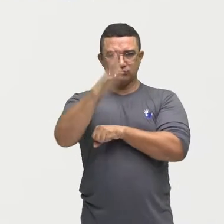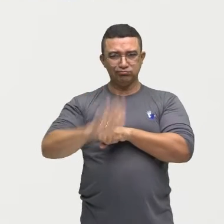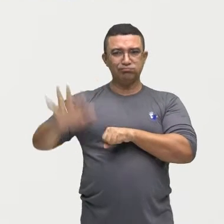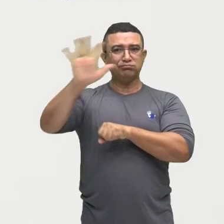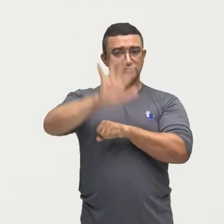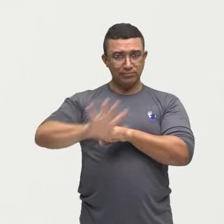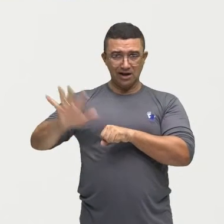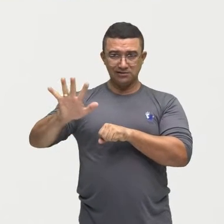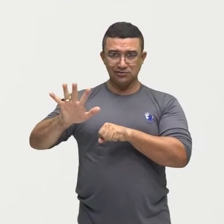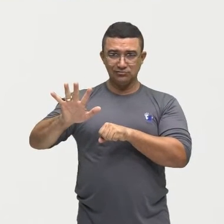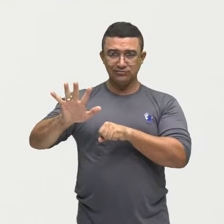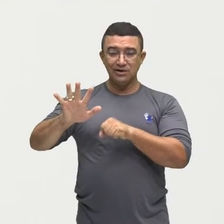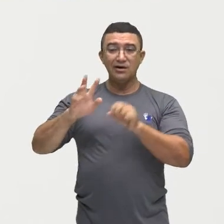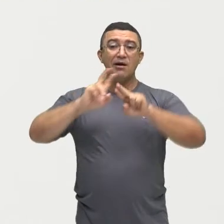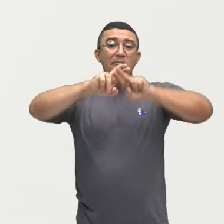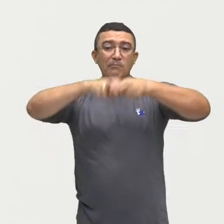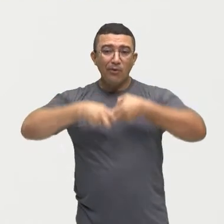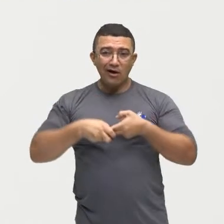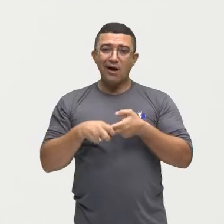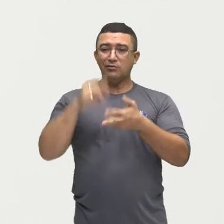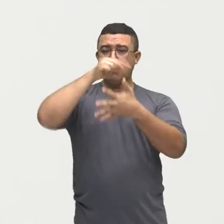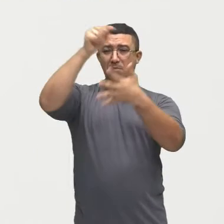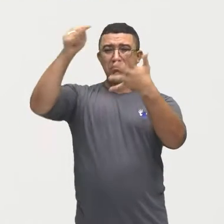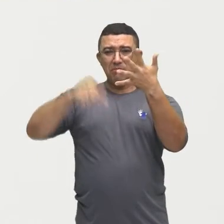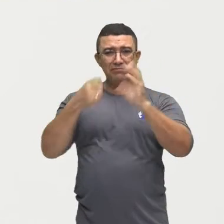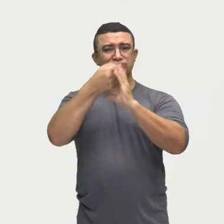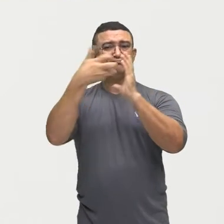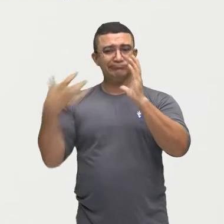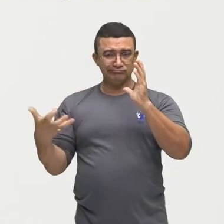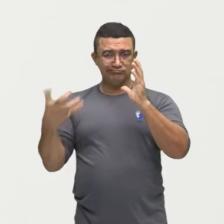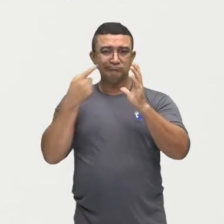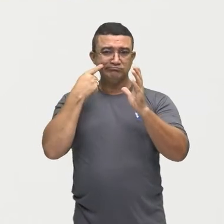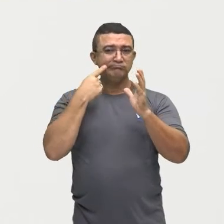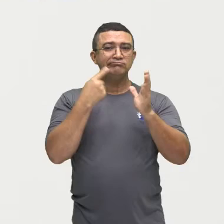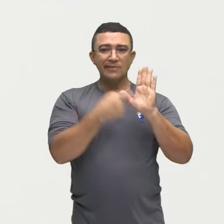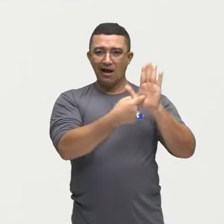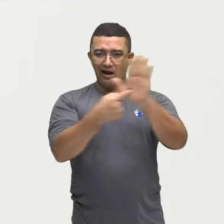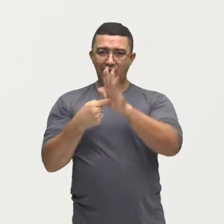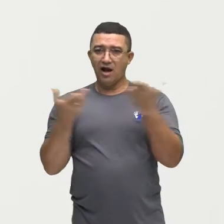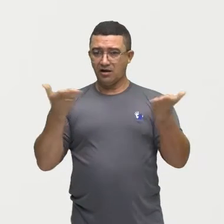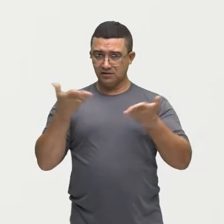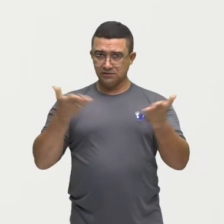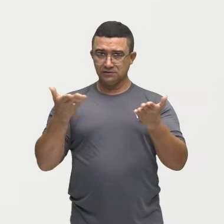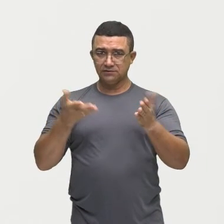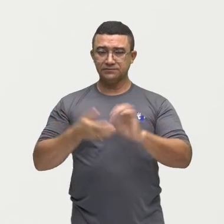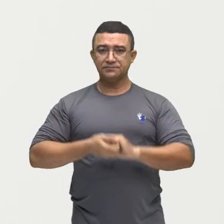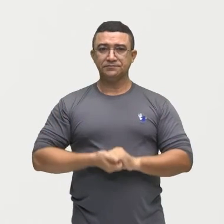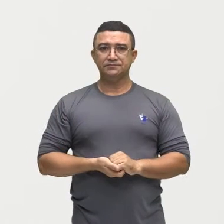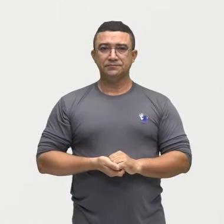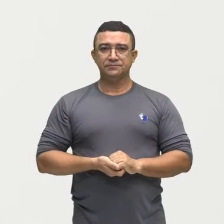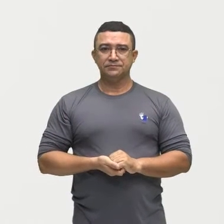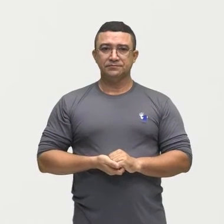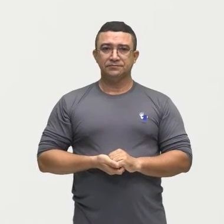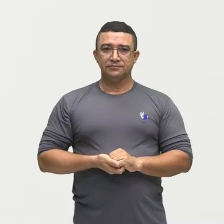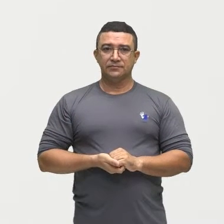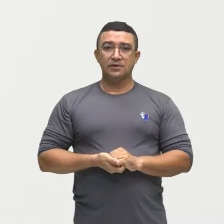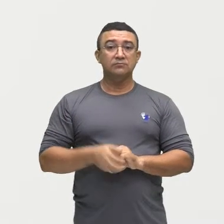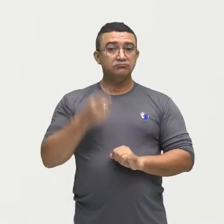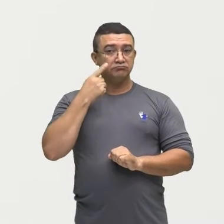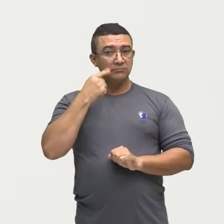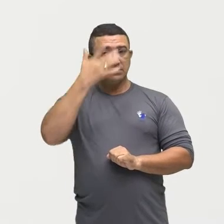Brasil devido a vários fatores que a gente vai observar aqui na próxima cartela, né? A gente